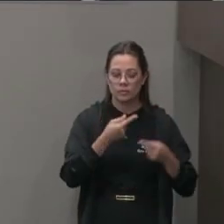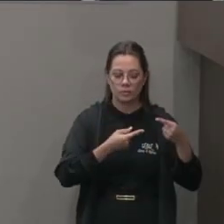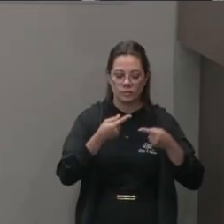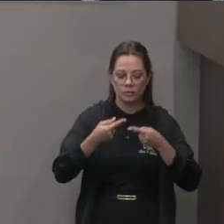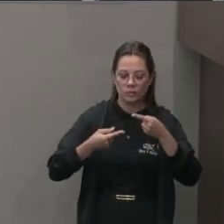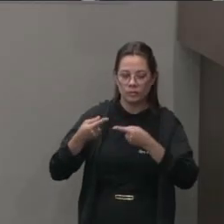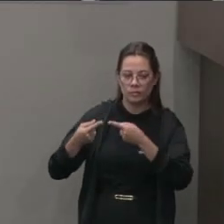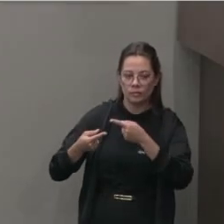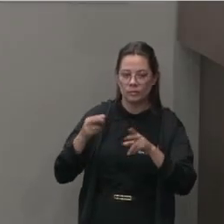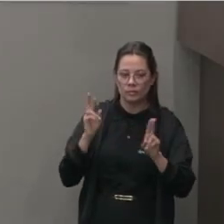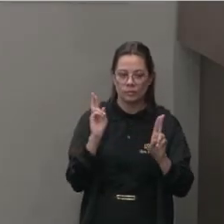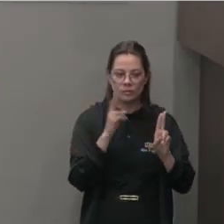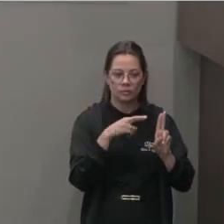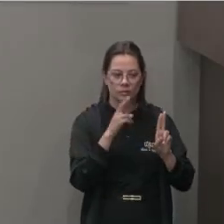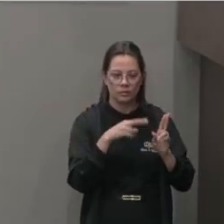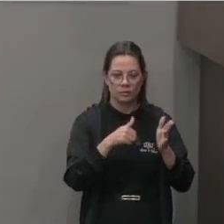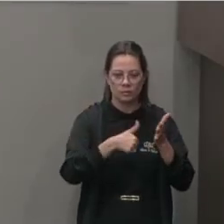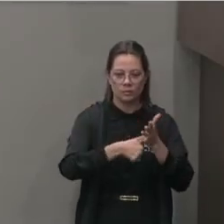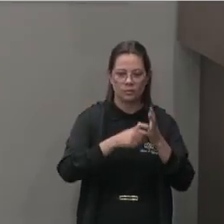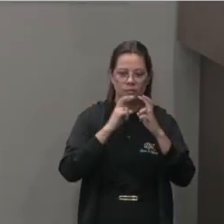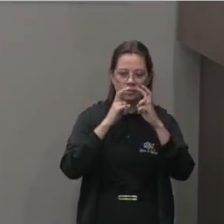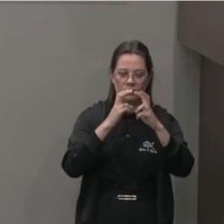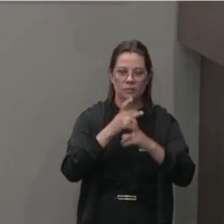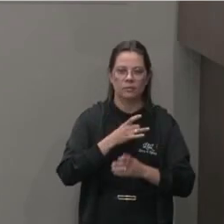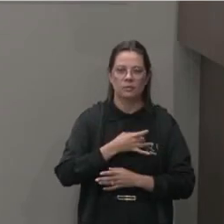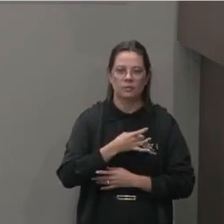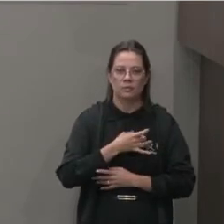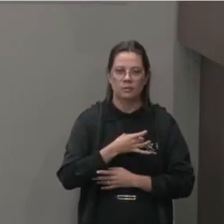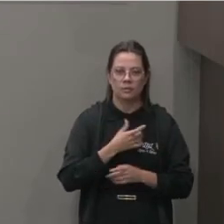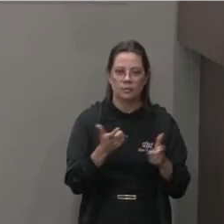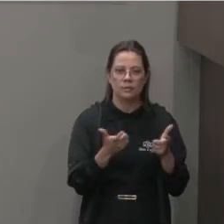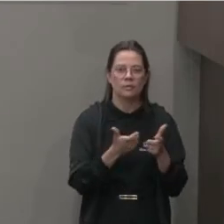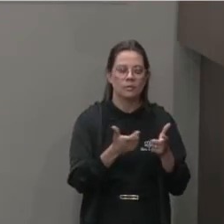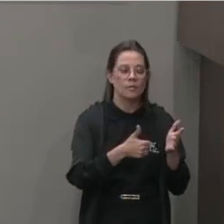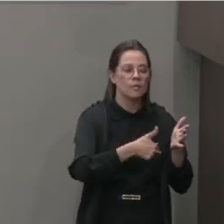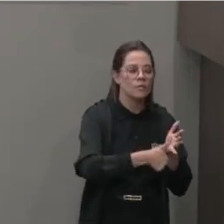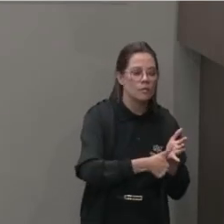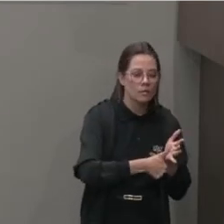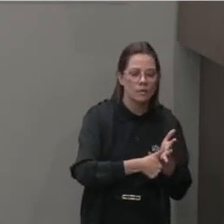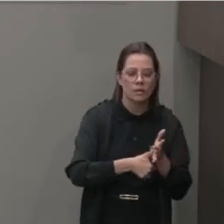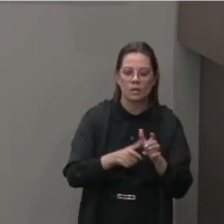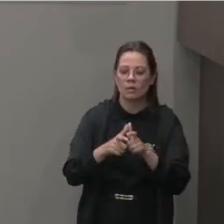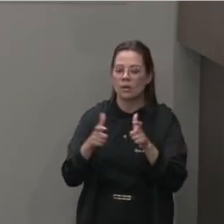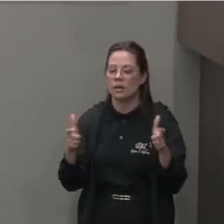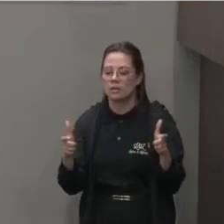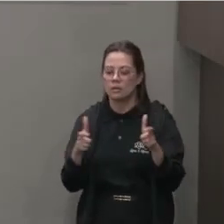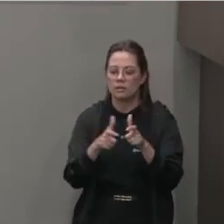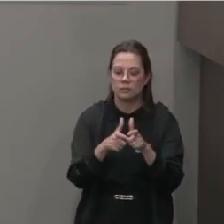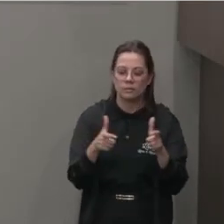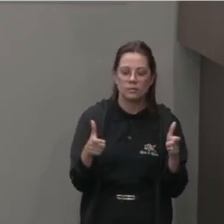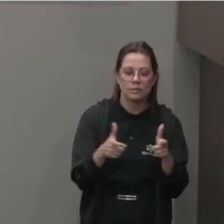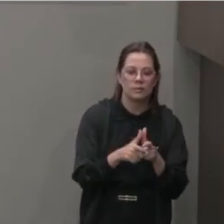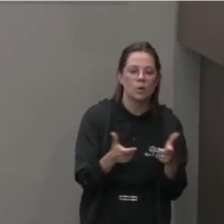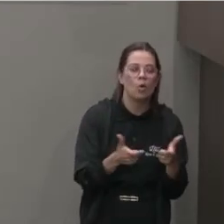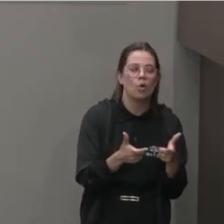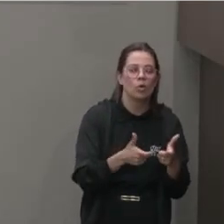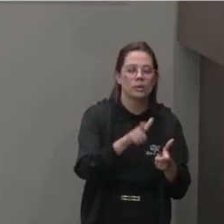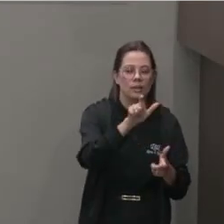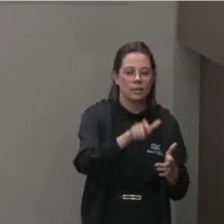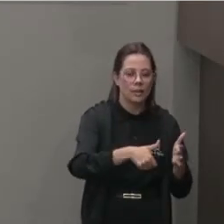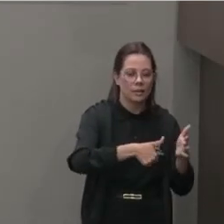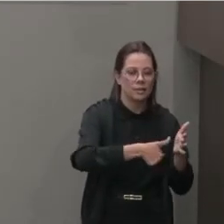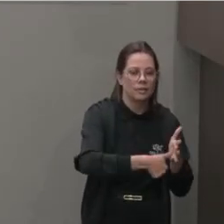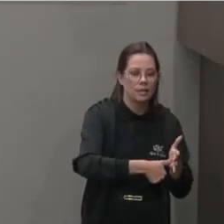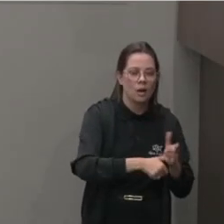debate referente ao botão do pânico. Aonde fica o botão? Quem aperta o botão? O botão vai ser grande, o botão vai ser pequeno? Para quem que é